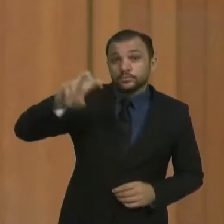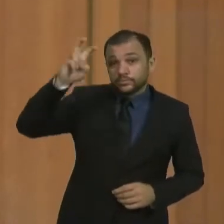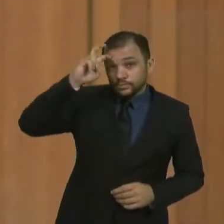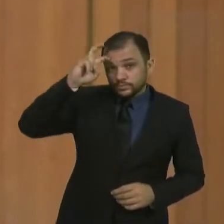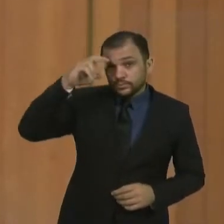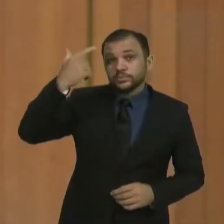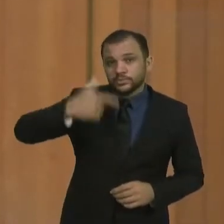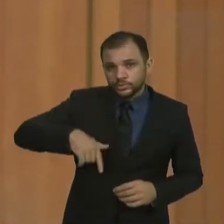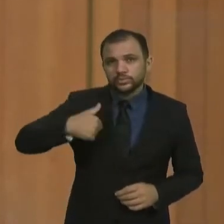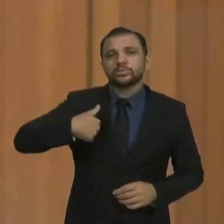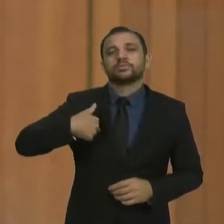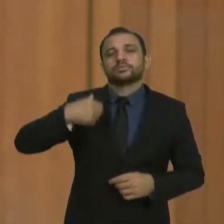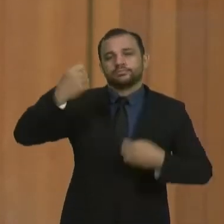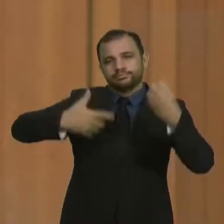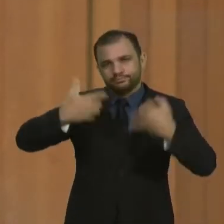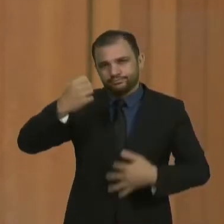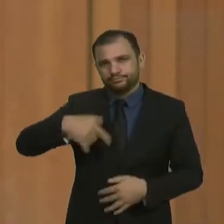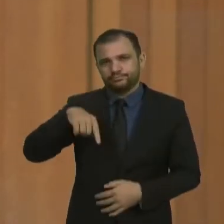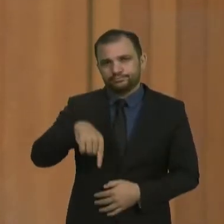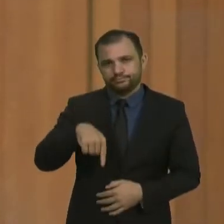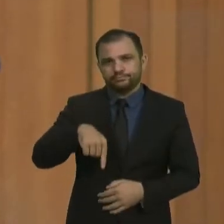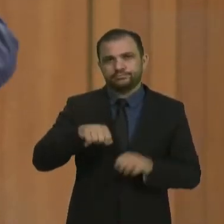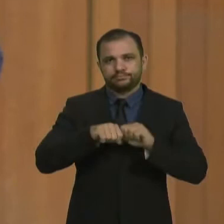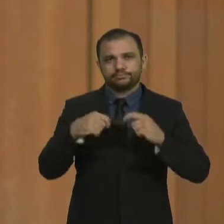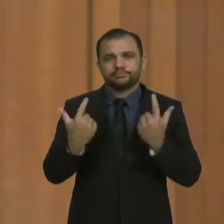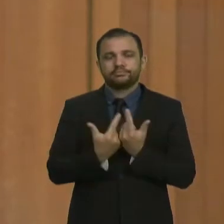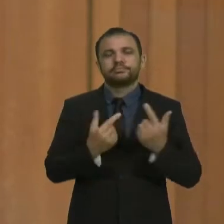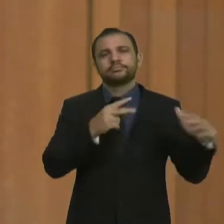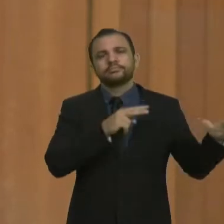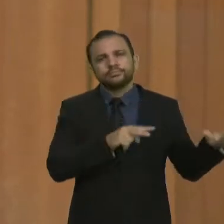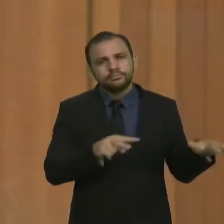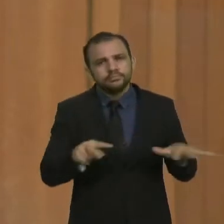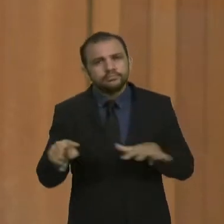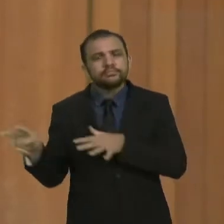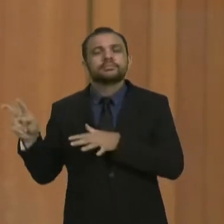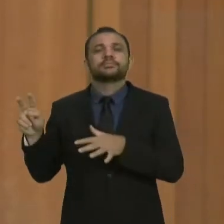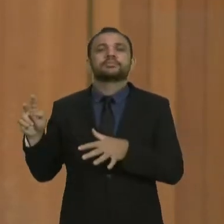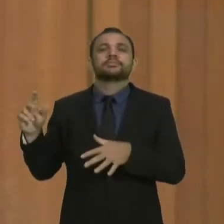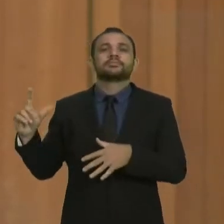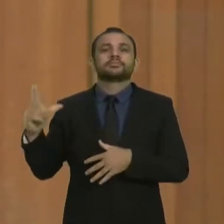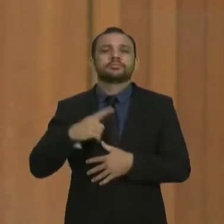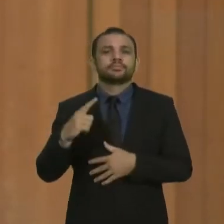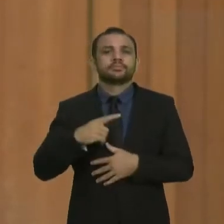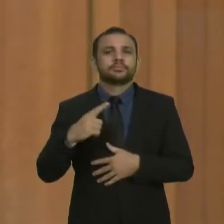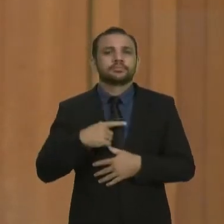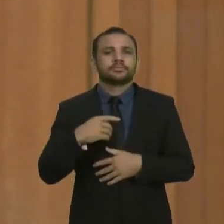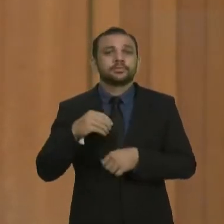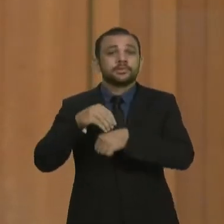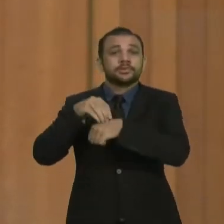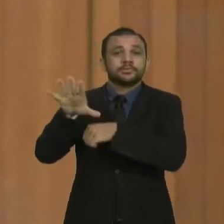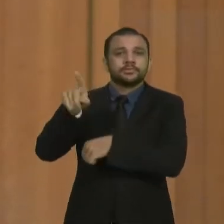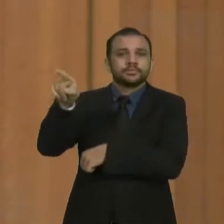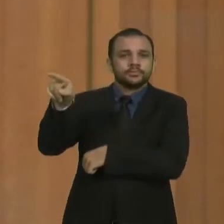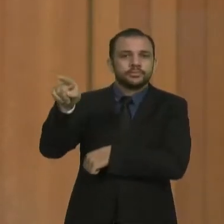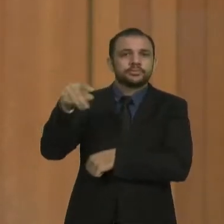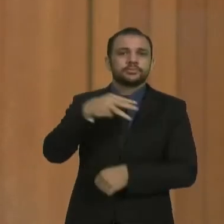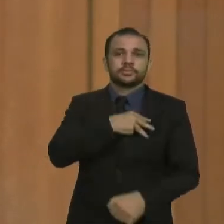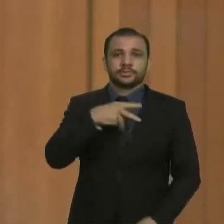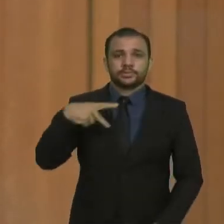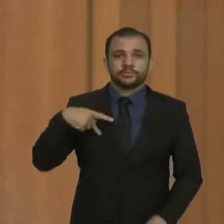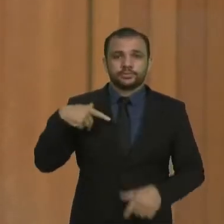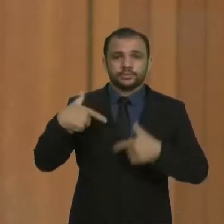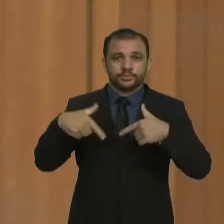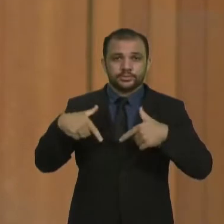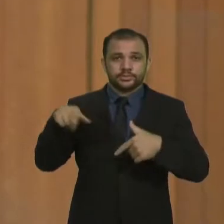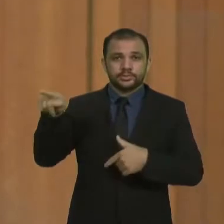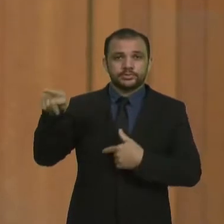novamente, e, durante a semana, levei ao conhecimento do Ministério Público do Trabalho o